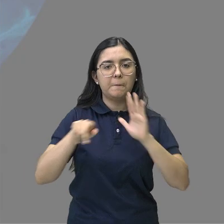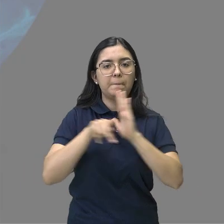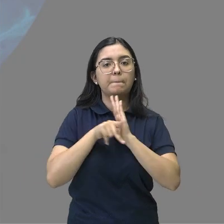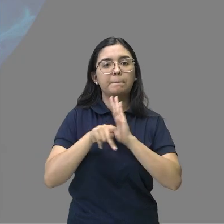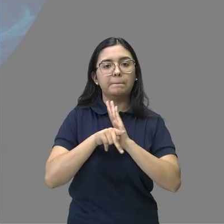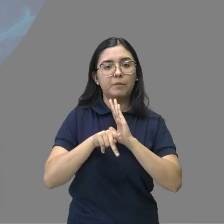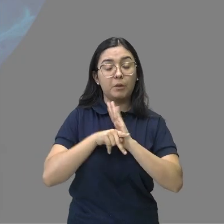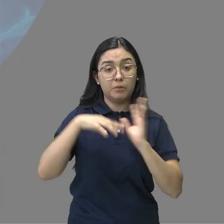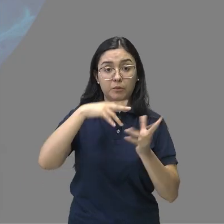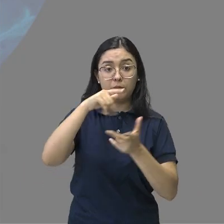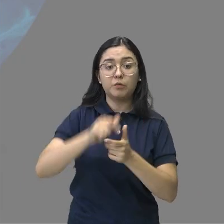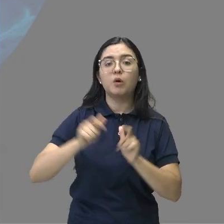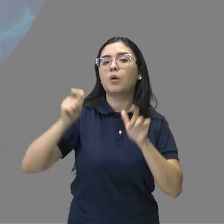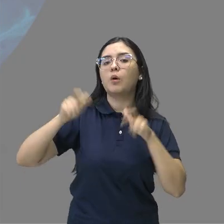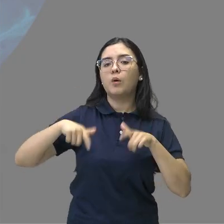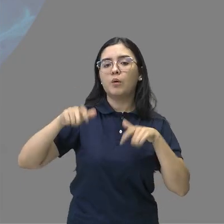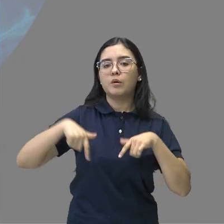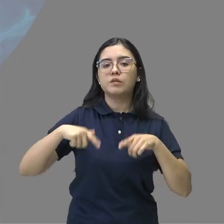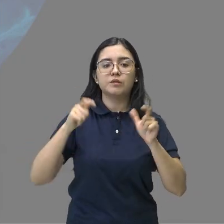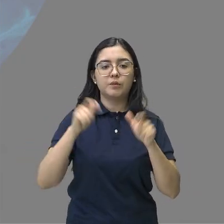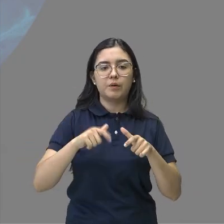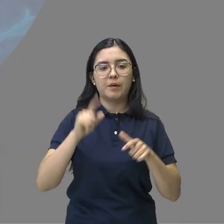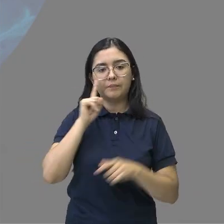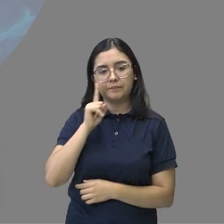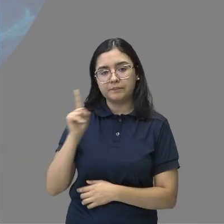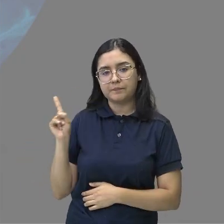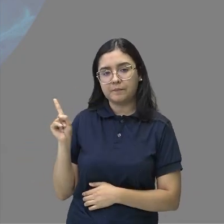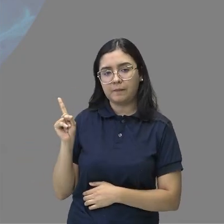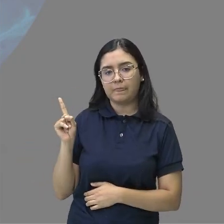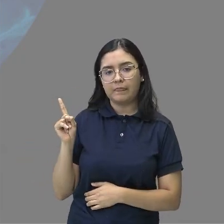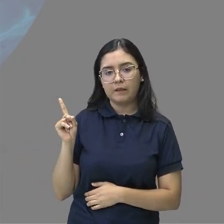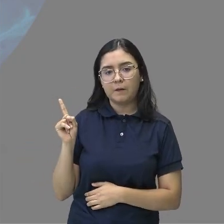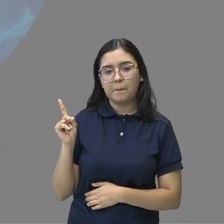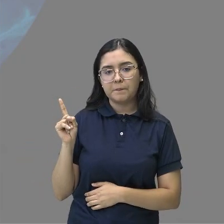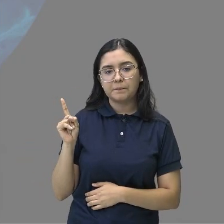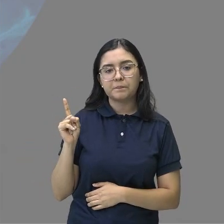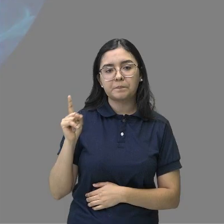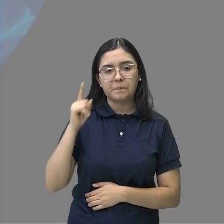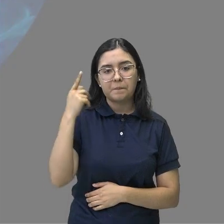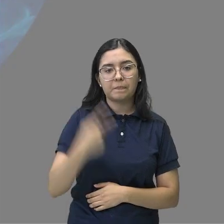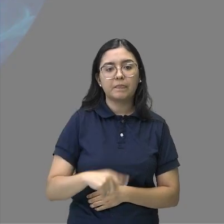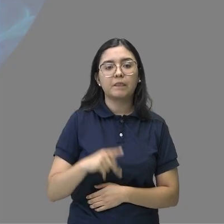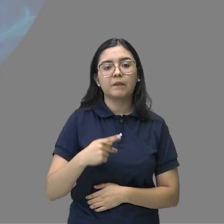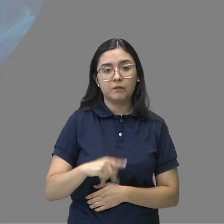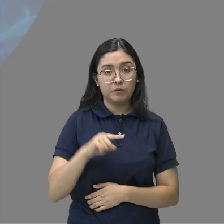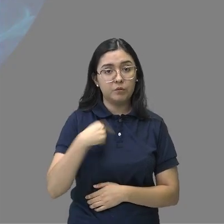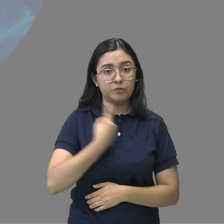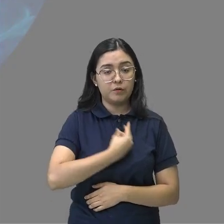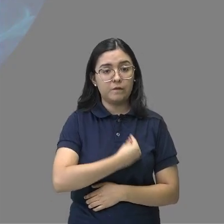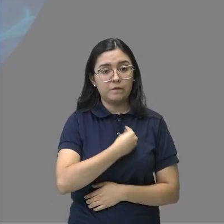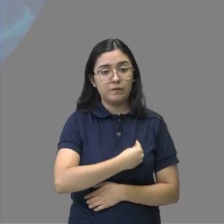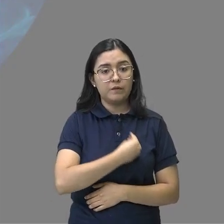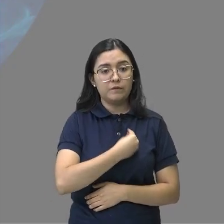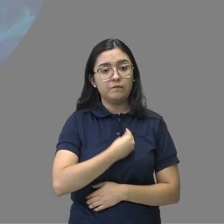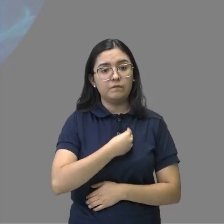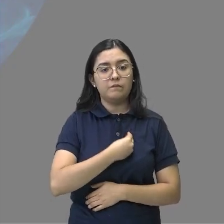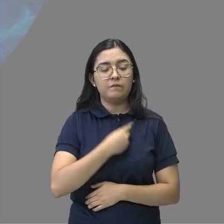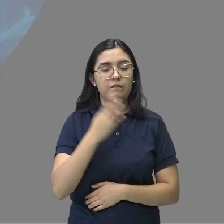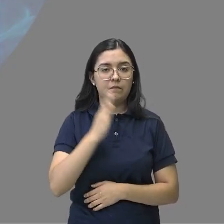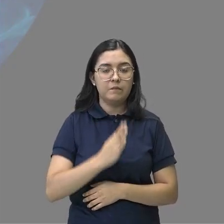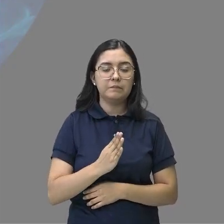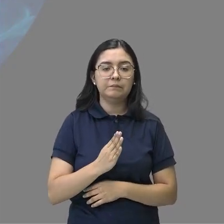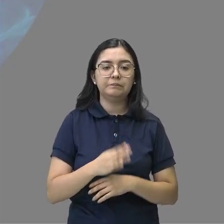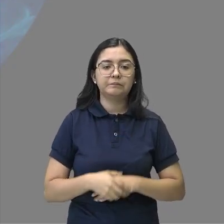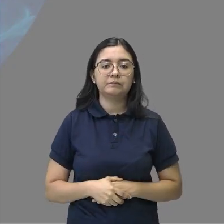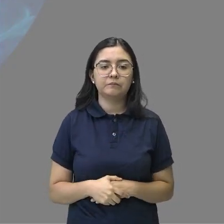biodiversidade está localizada nessas regiões aqui, olha. Olha só, justamente onde nós estamos morando, né? Ou